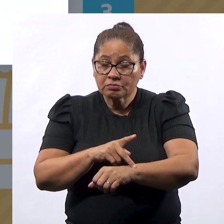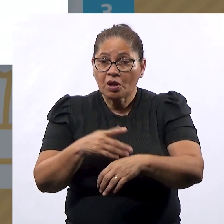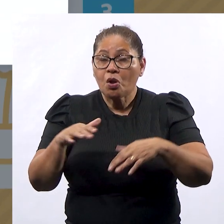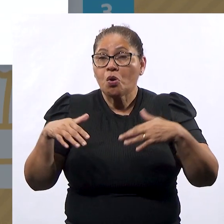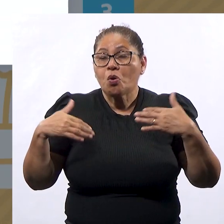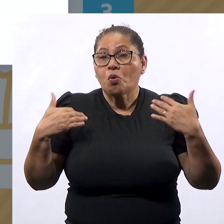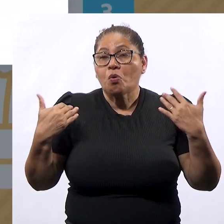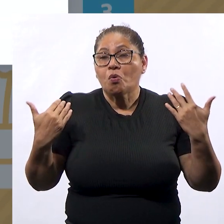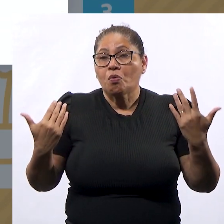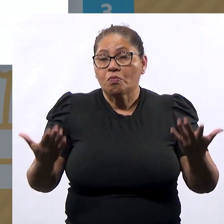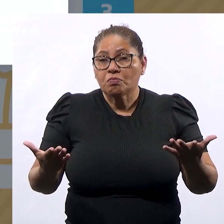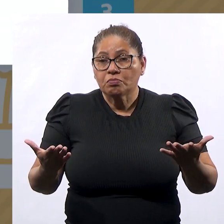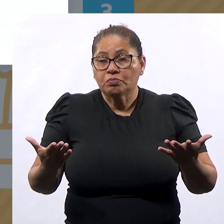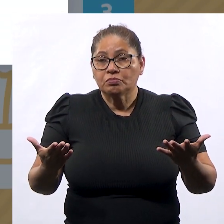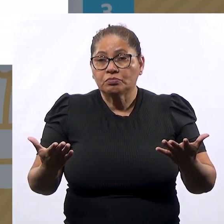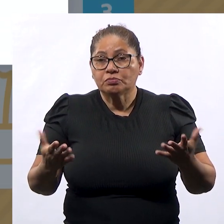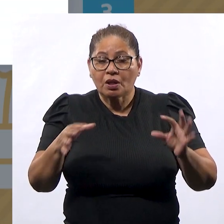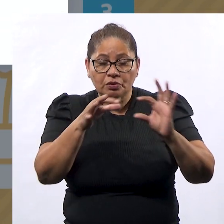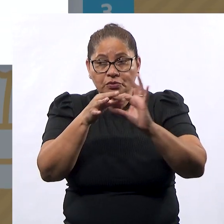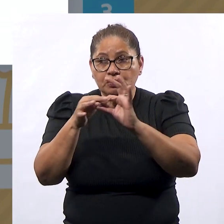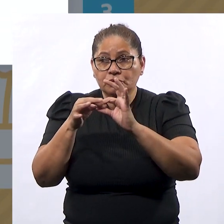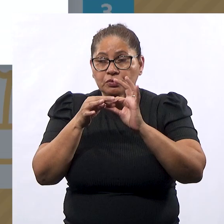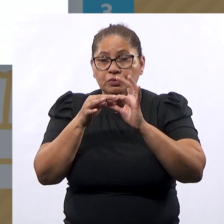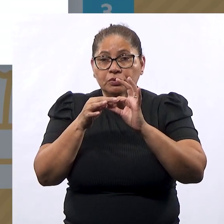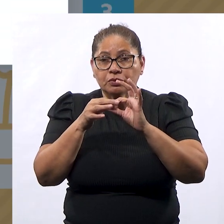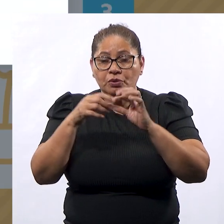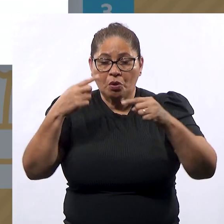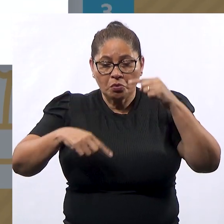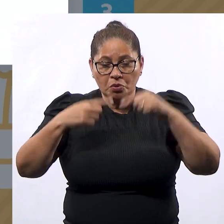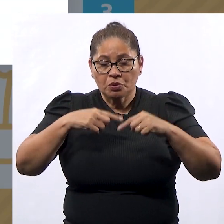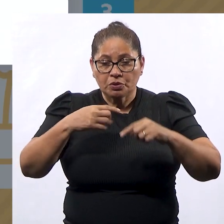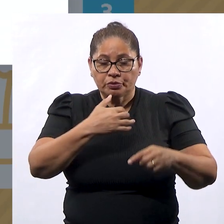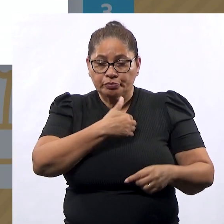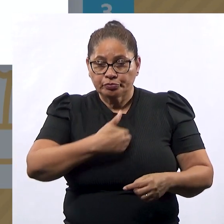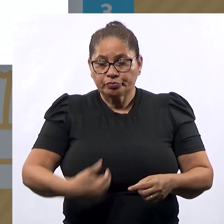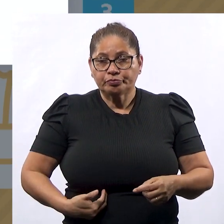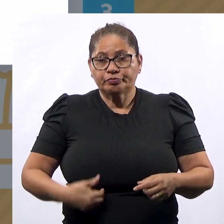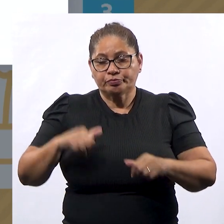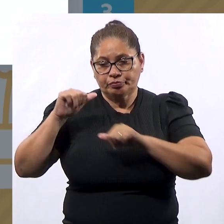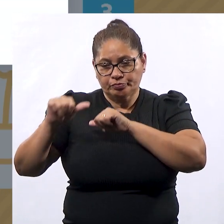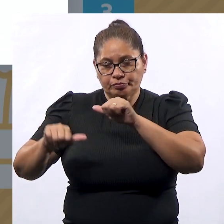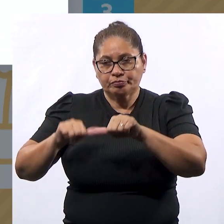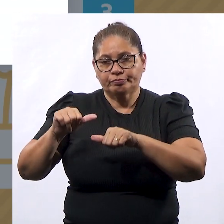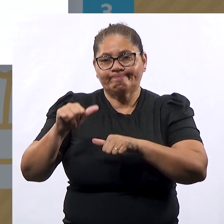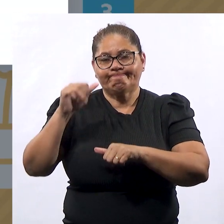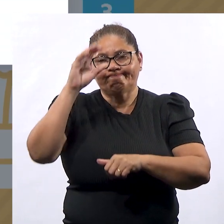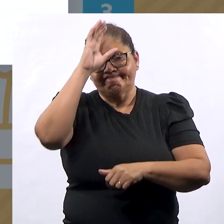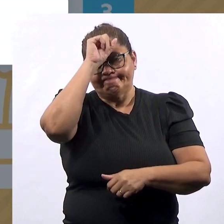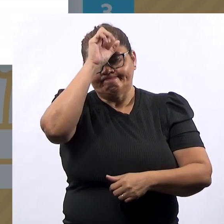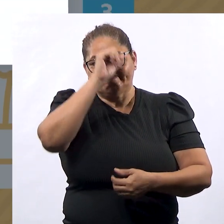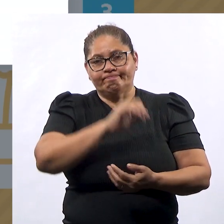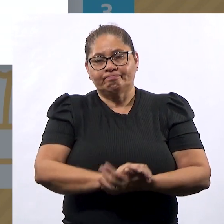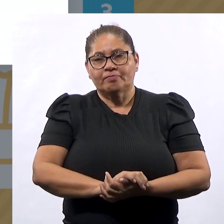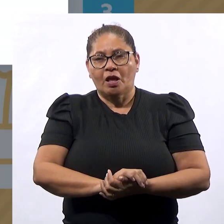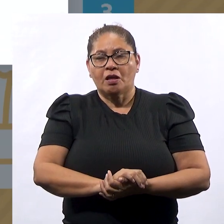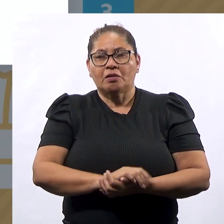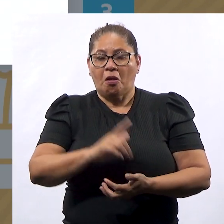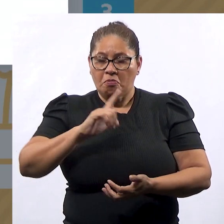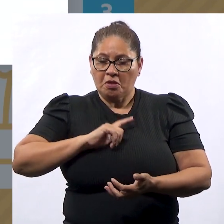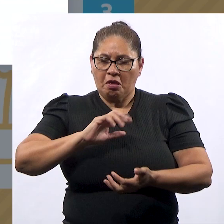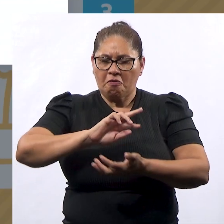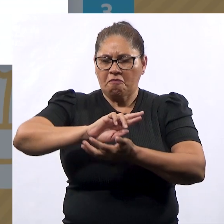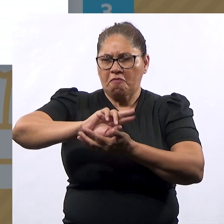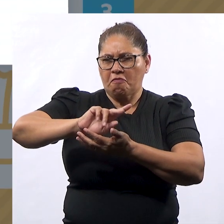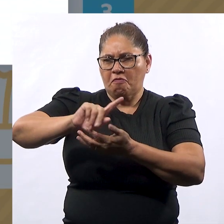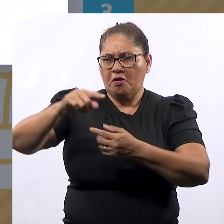e as conexões entre políticas públicas e avaliação da aprendizagem. Então, existem